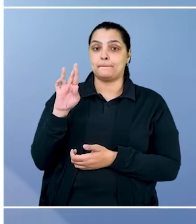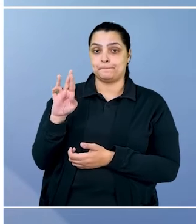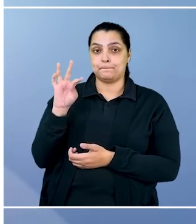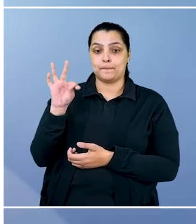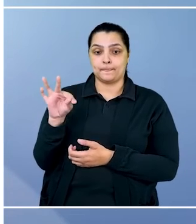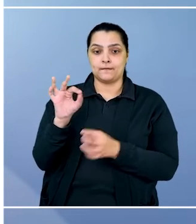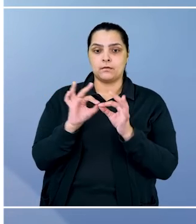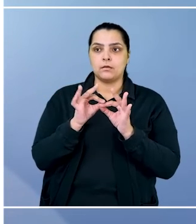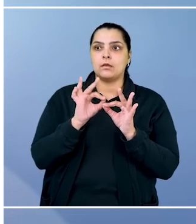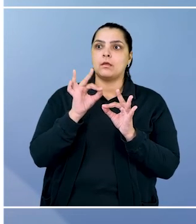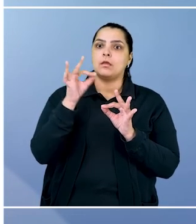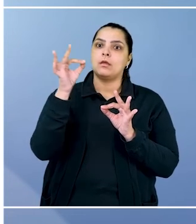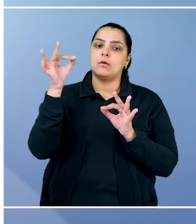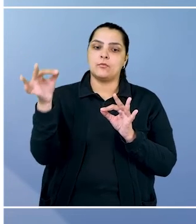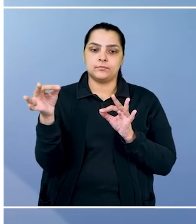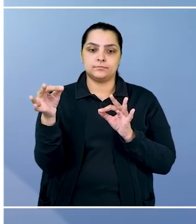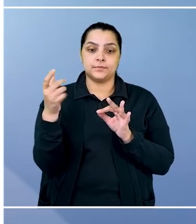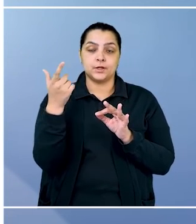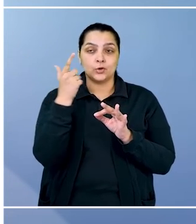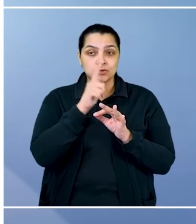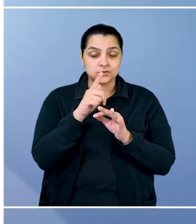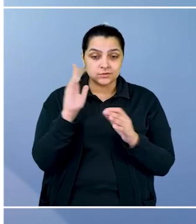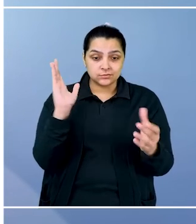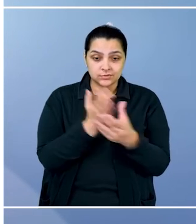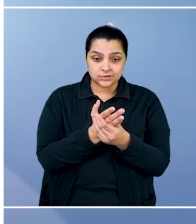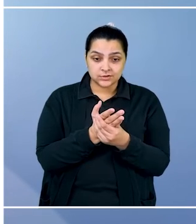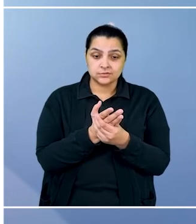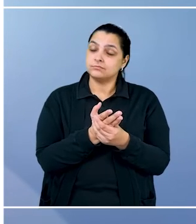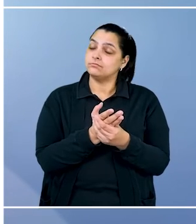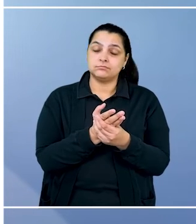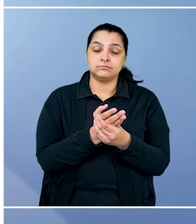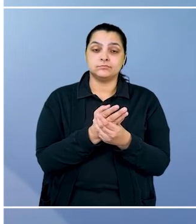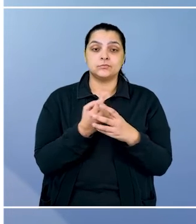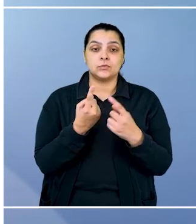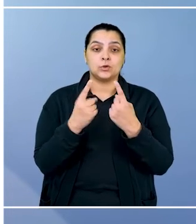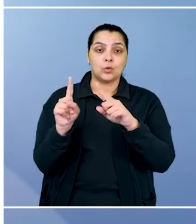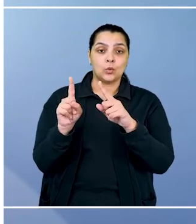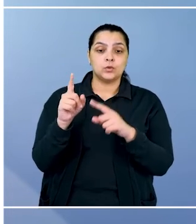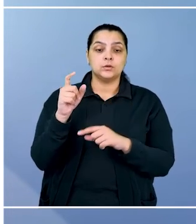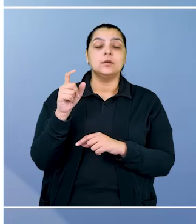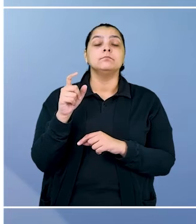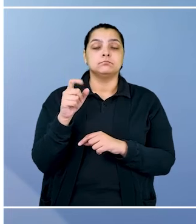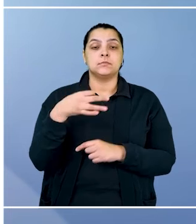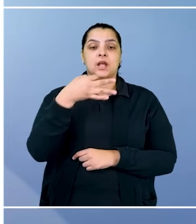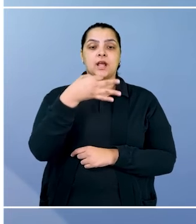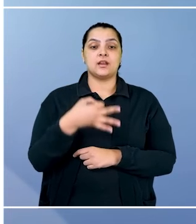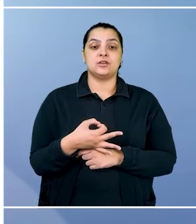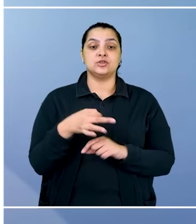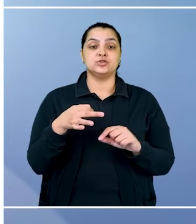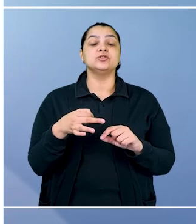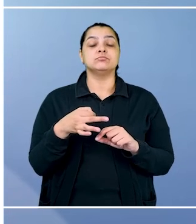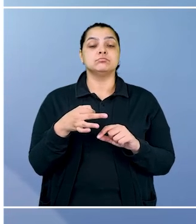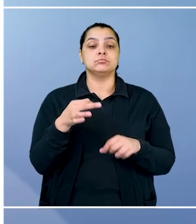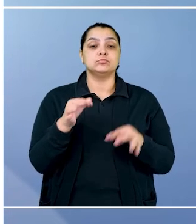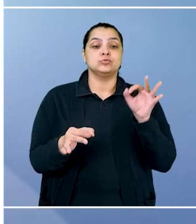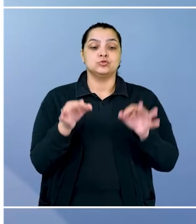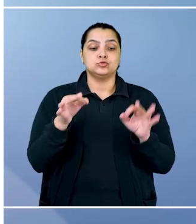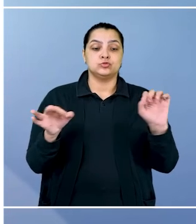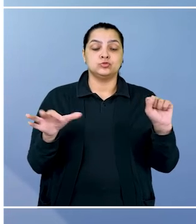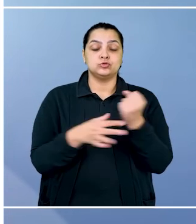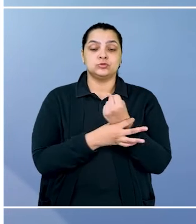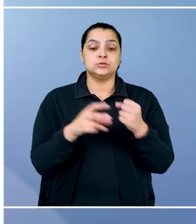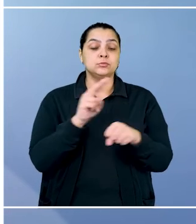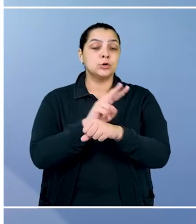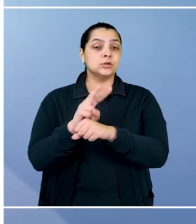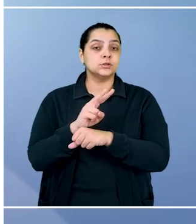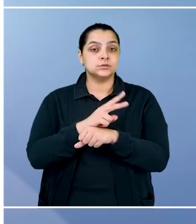TRT, percorrer longa distância para entrar com processo configura violação à garantia de amplo acesso à justiça